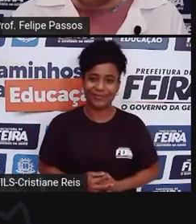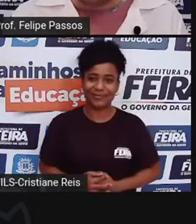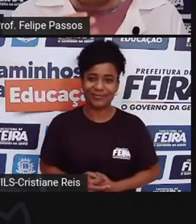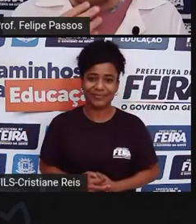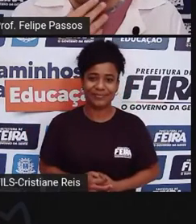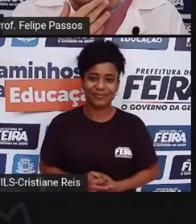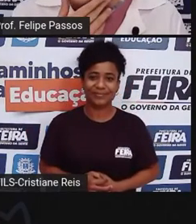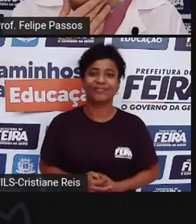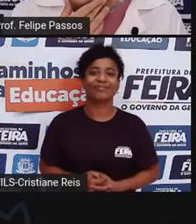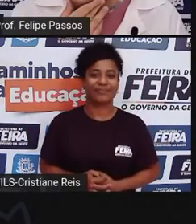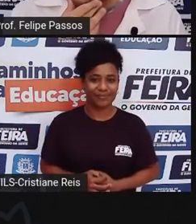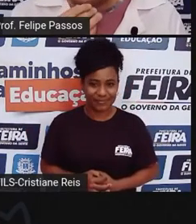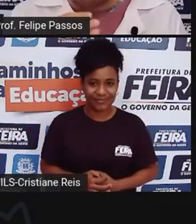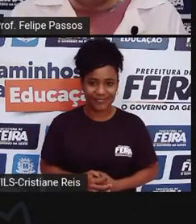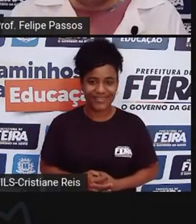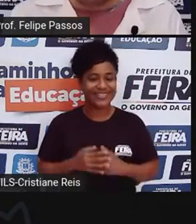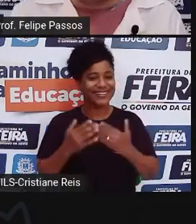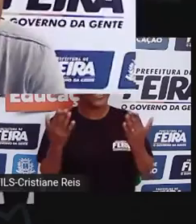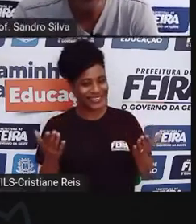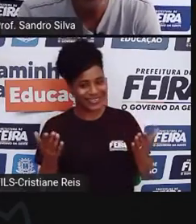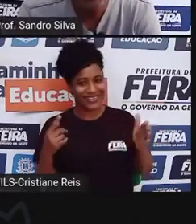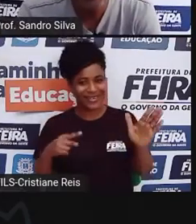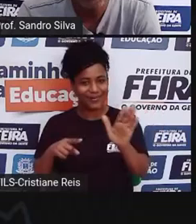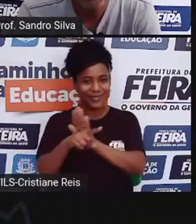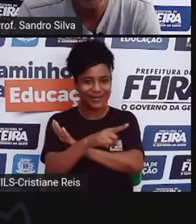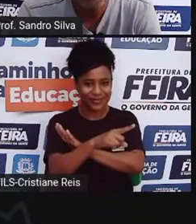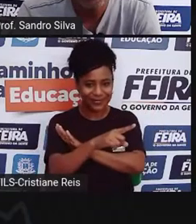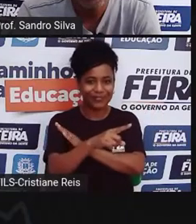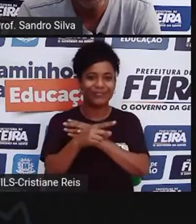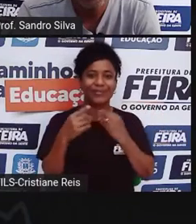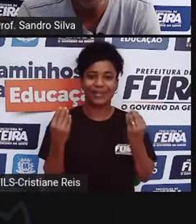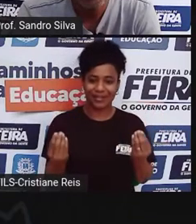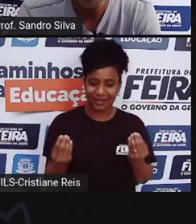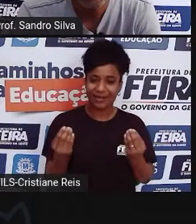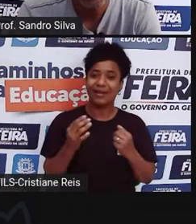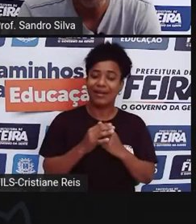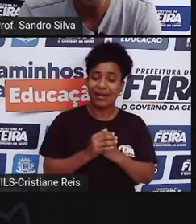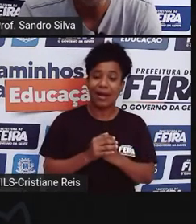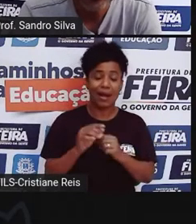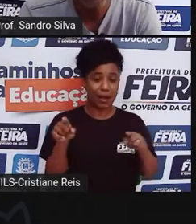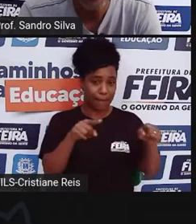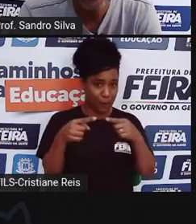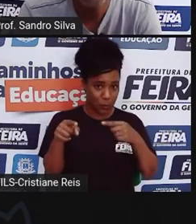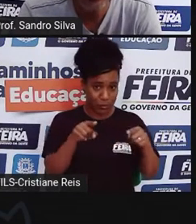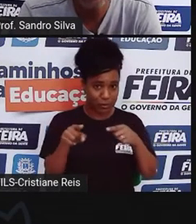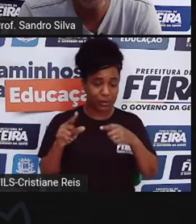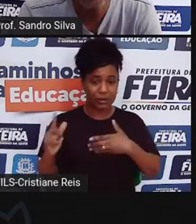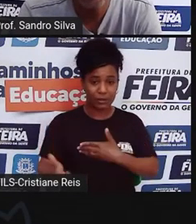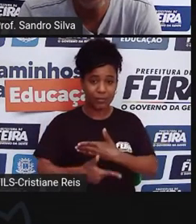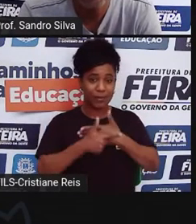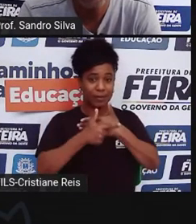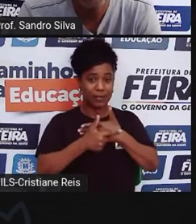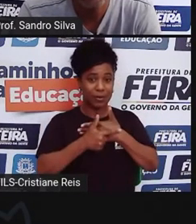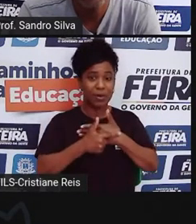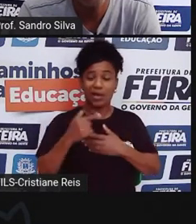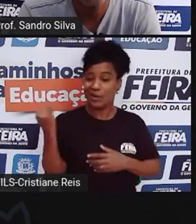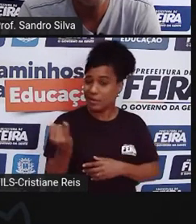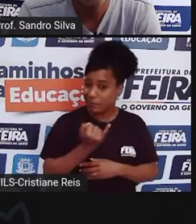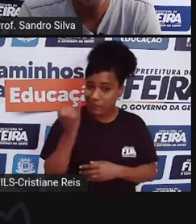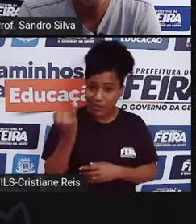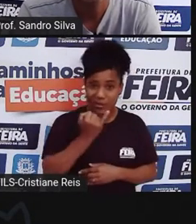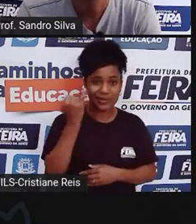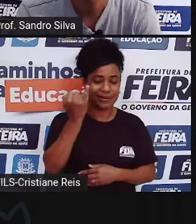Era até a próxima pergunta que eu ia fazer, né? A música ela tem esse papel pessoal no desenvolvimento da pessoa, mas ela também conta uma história de